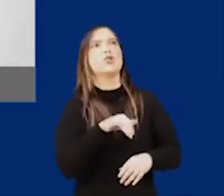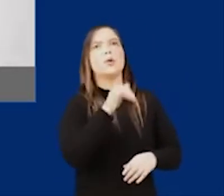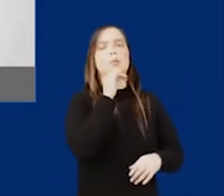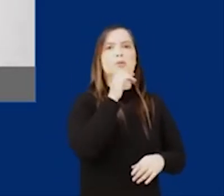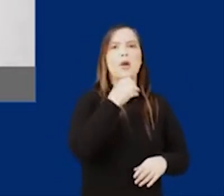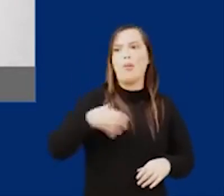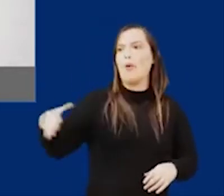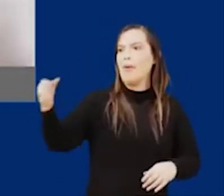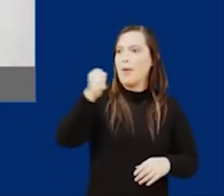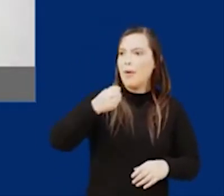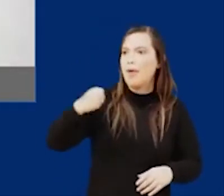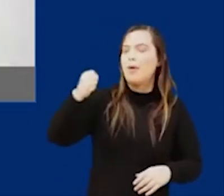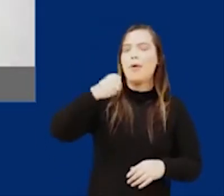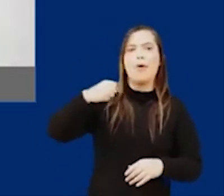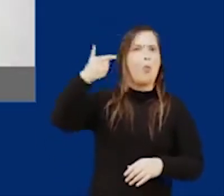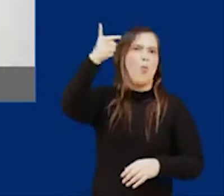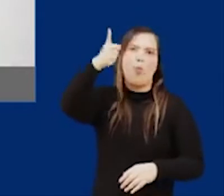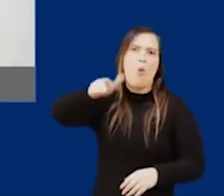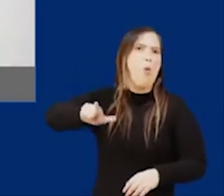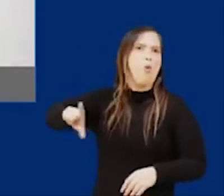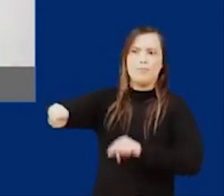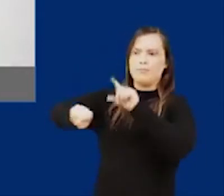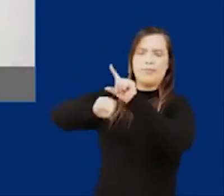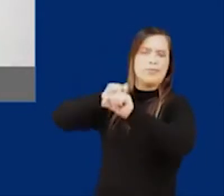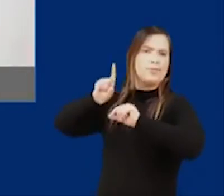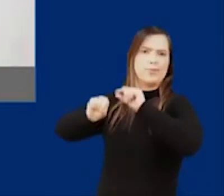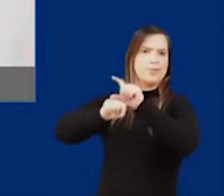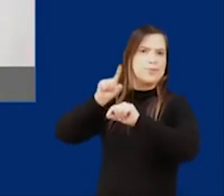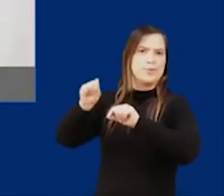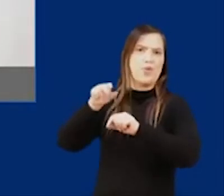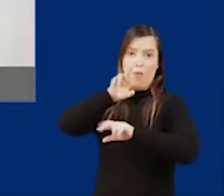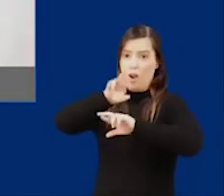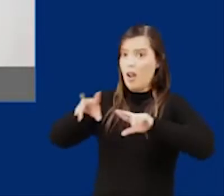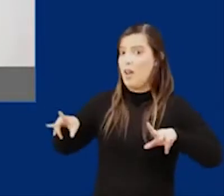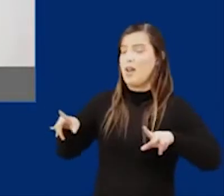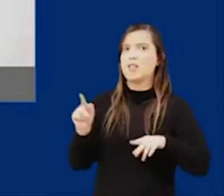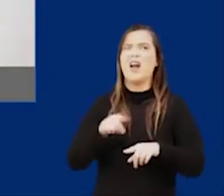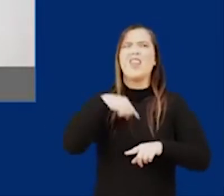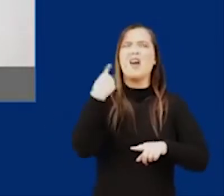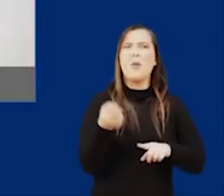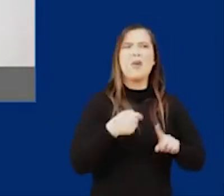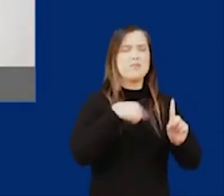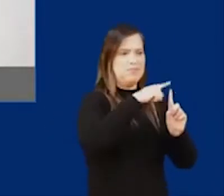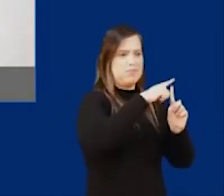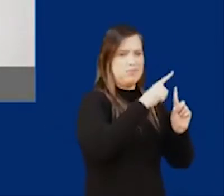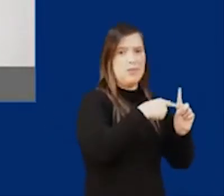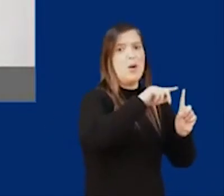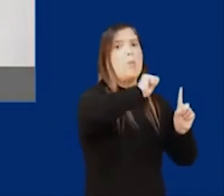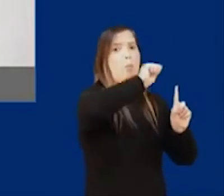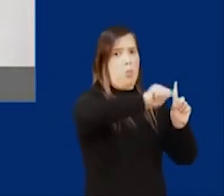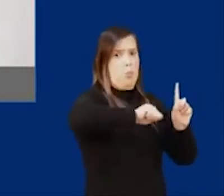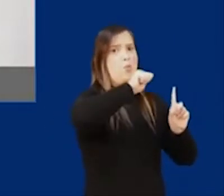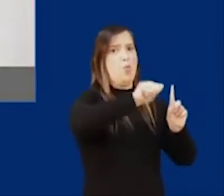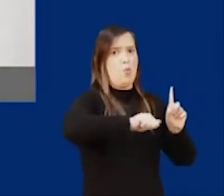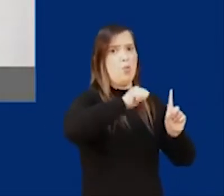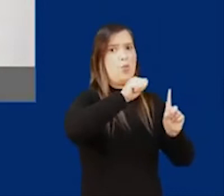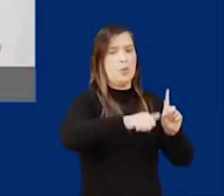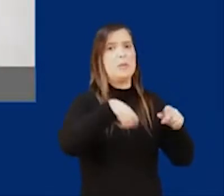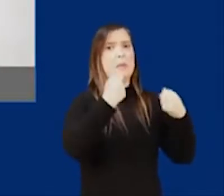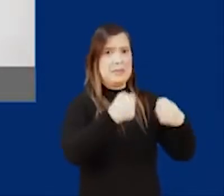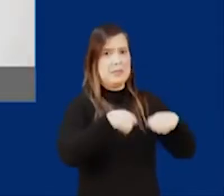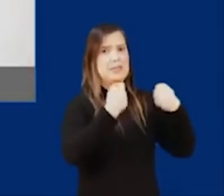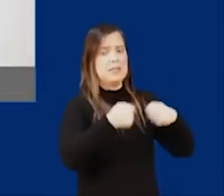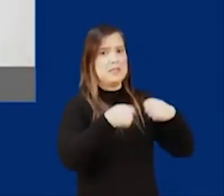hours, a gente tem outros hábitos, e de repente ser habitada por alguém faz com que a gente